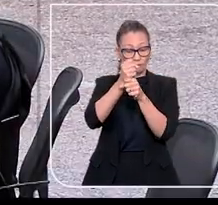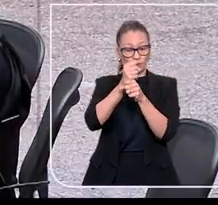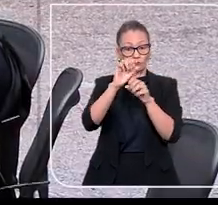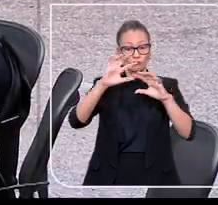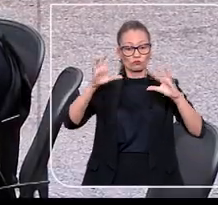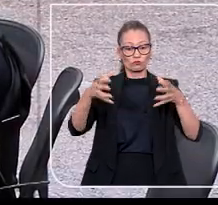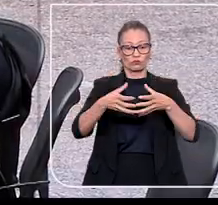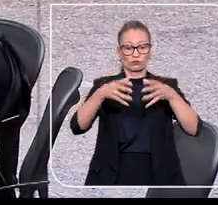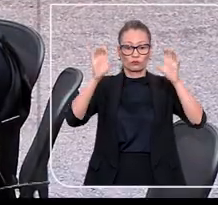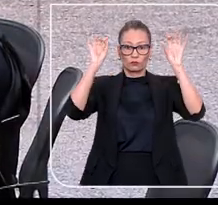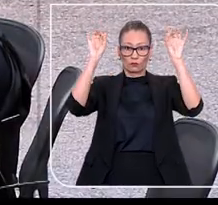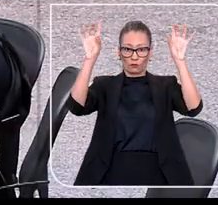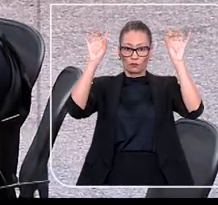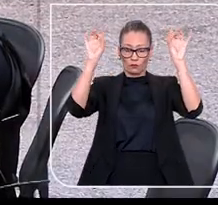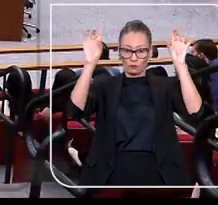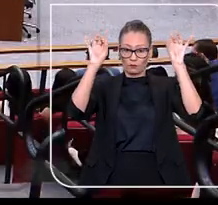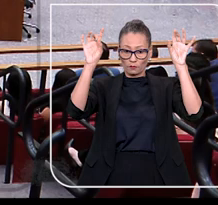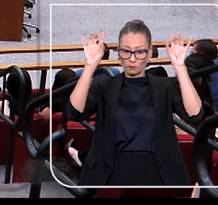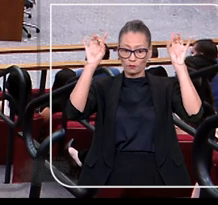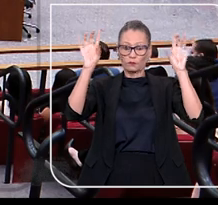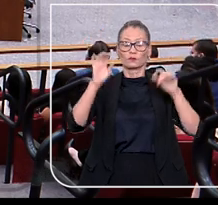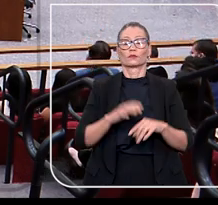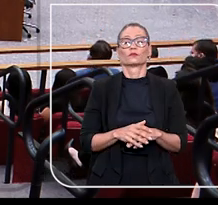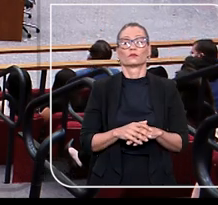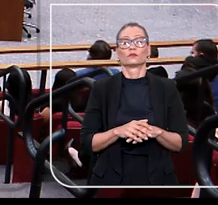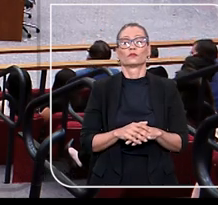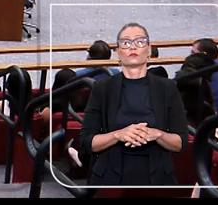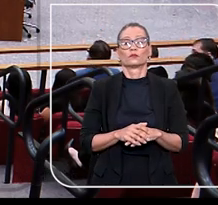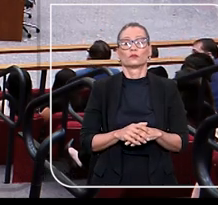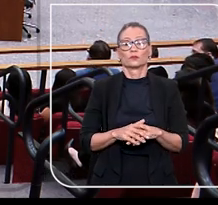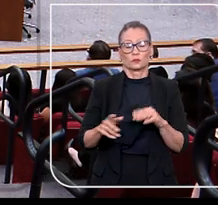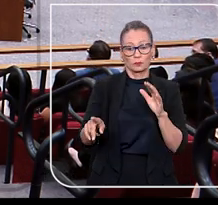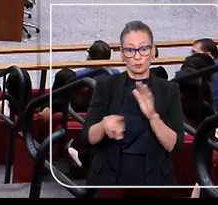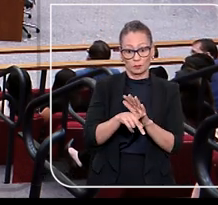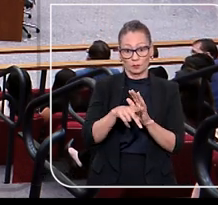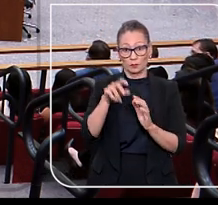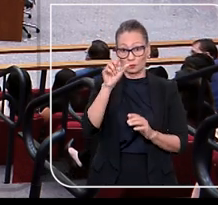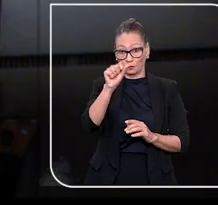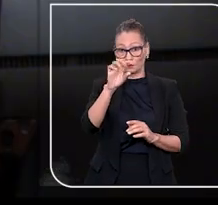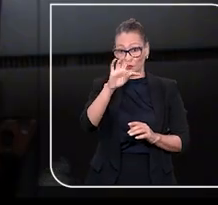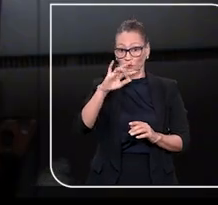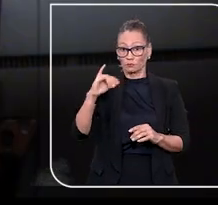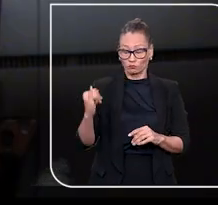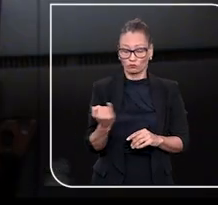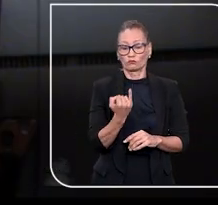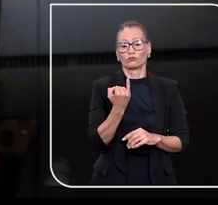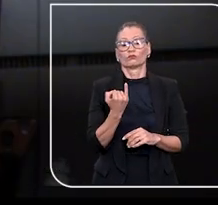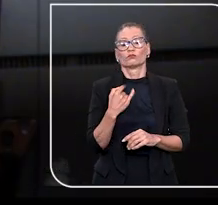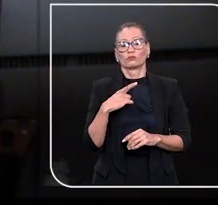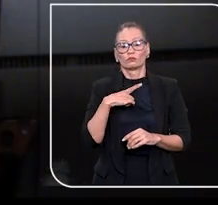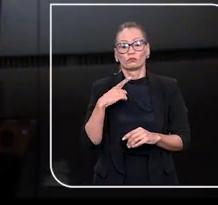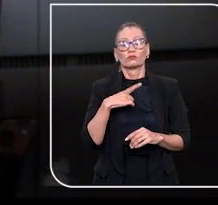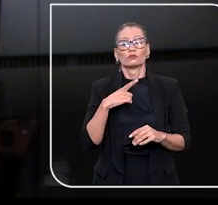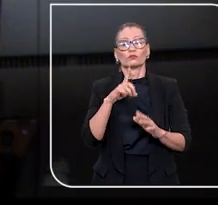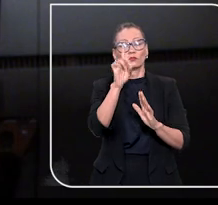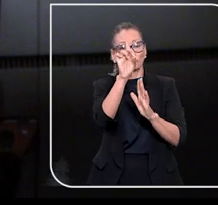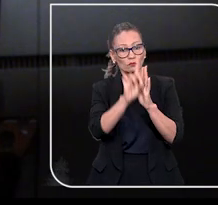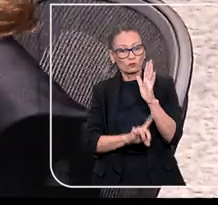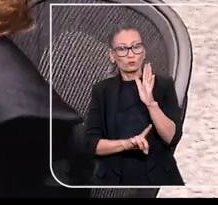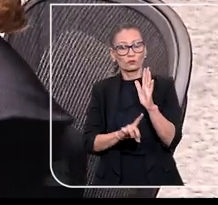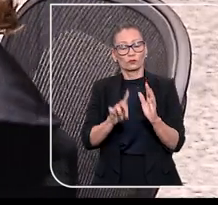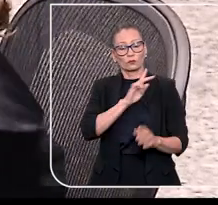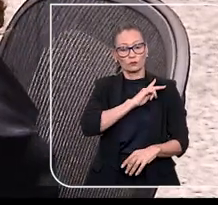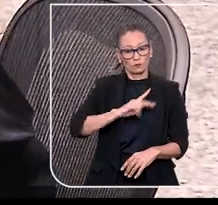Especial, o órgão jurisdicional máximo do Superior Tribunal de Justiça. Sob a direção da presidência da Casa,